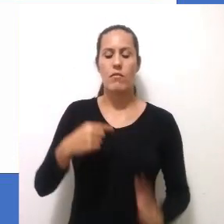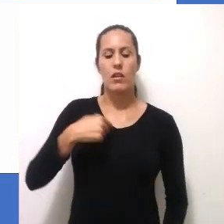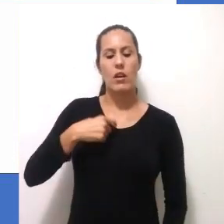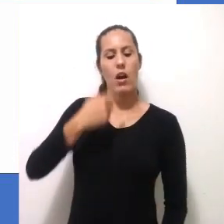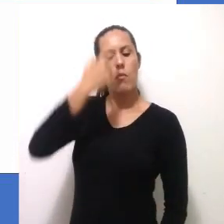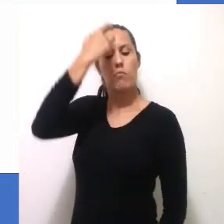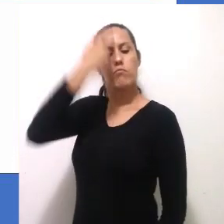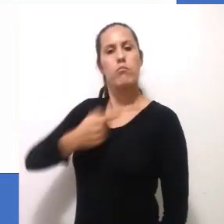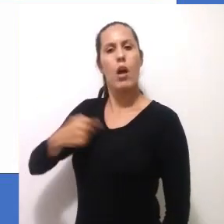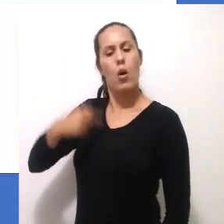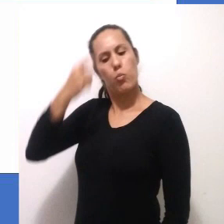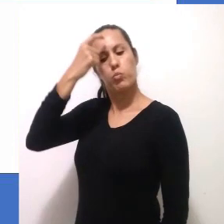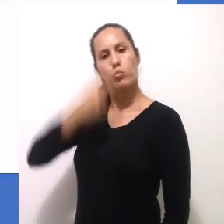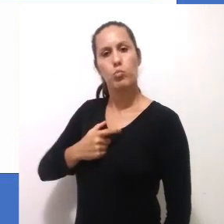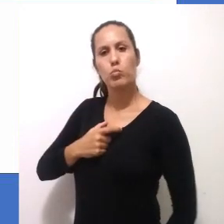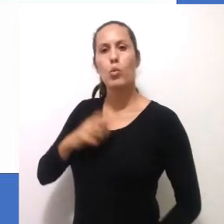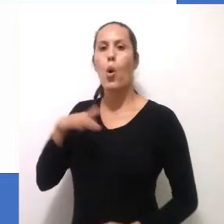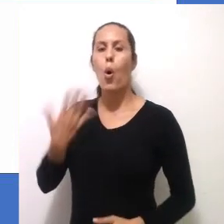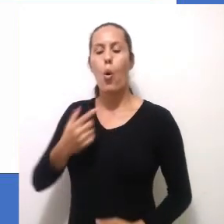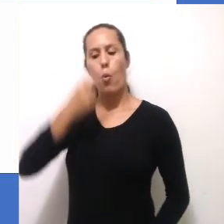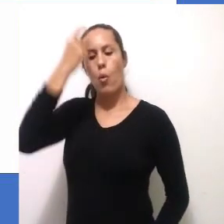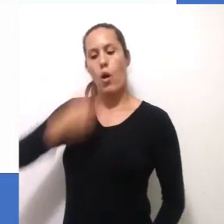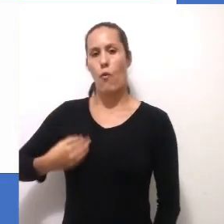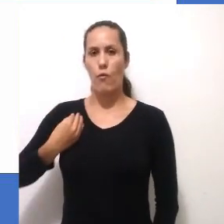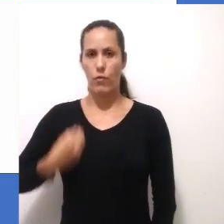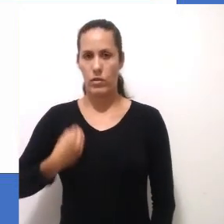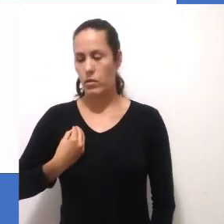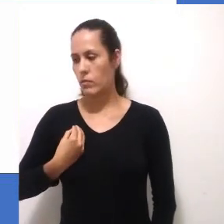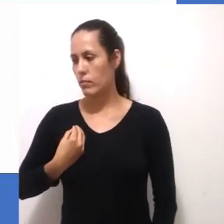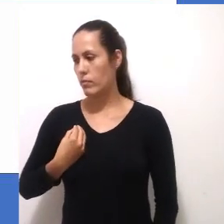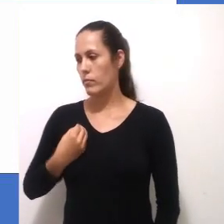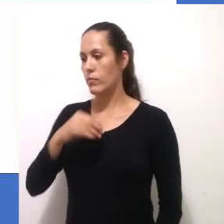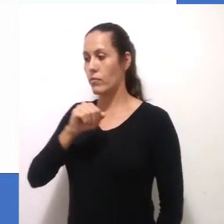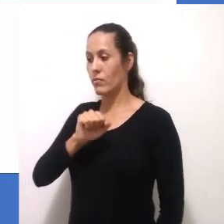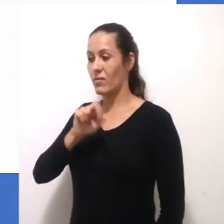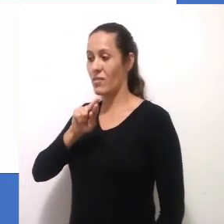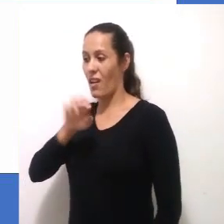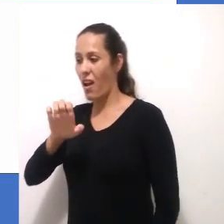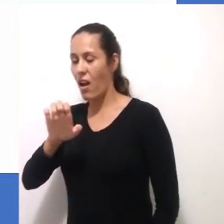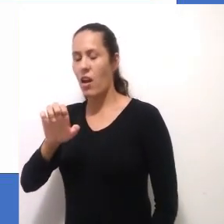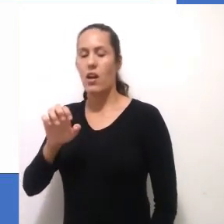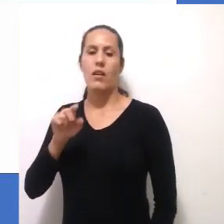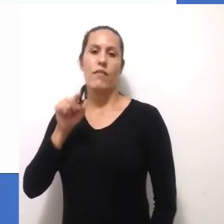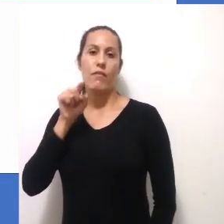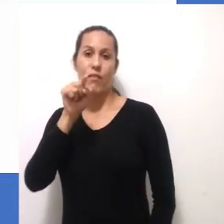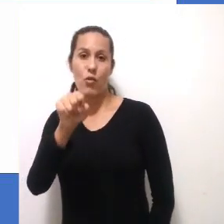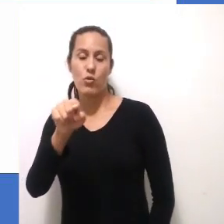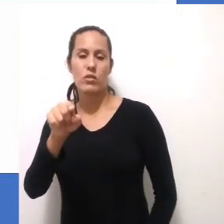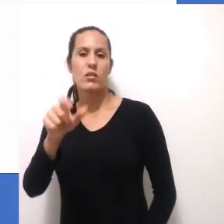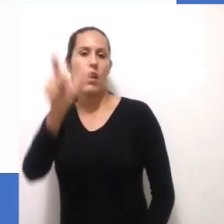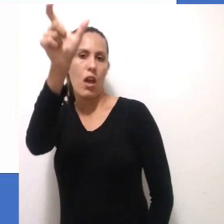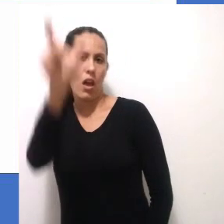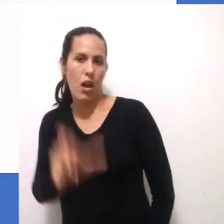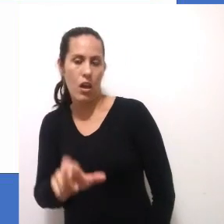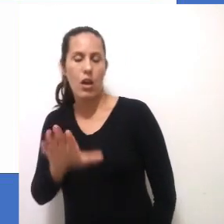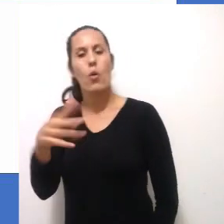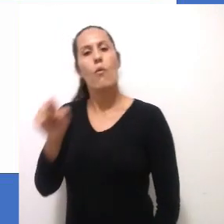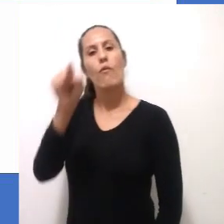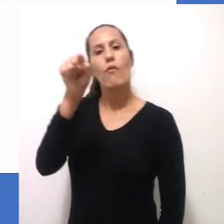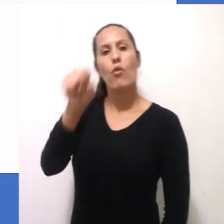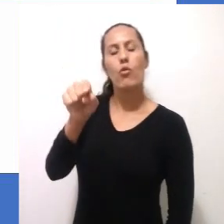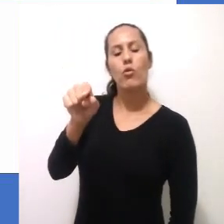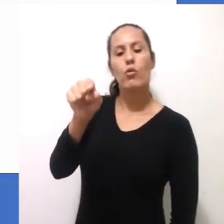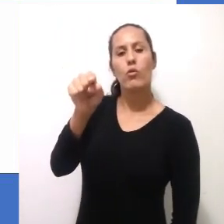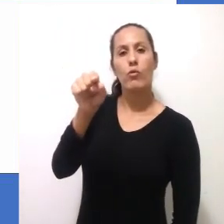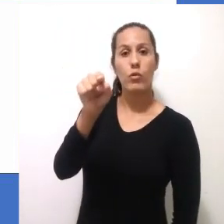estou. Para you, eu uso are, que quer dizer você é ou você está. E